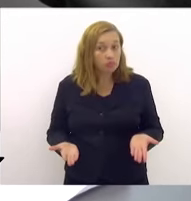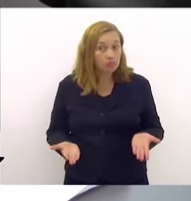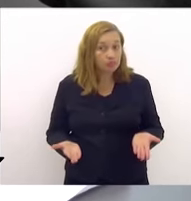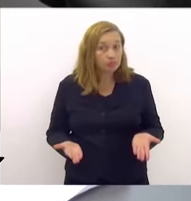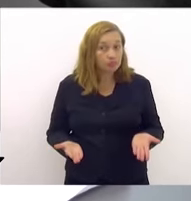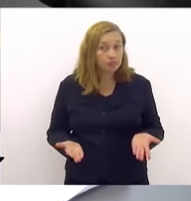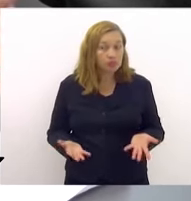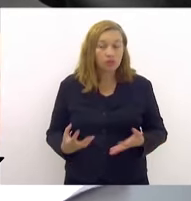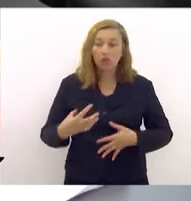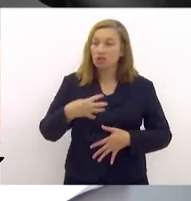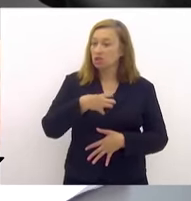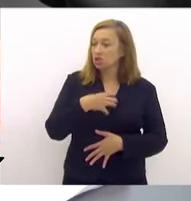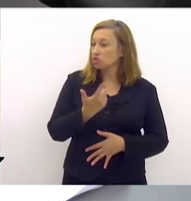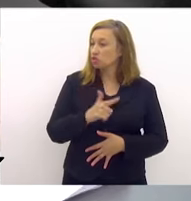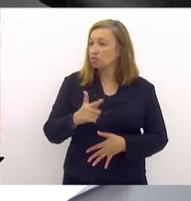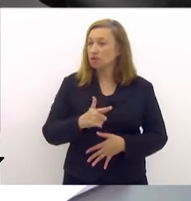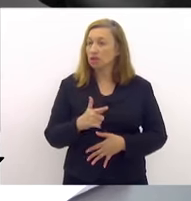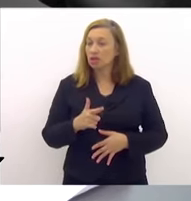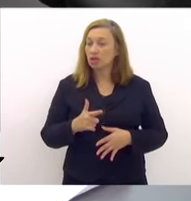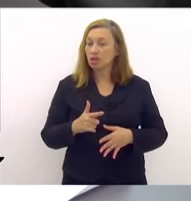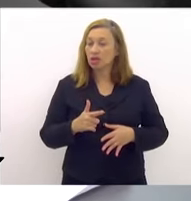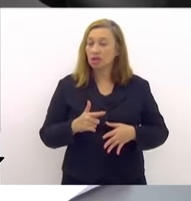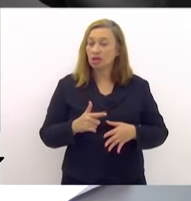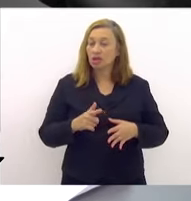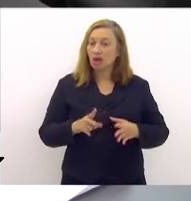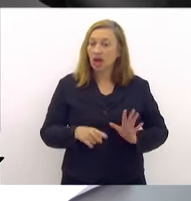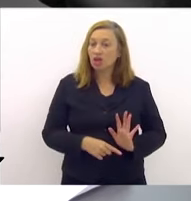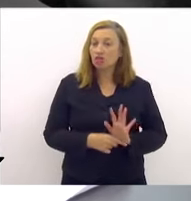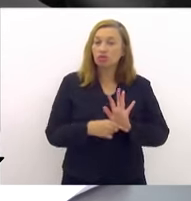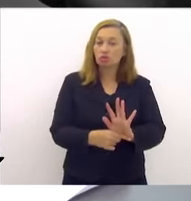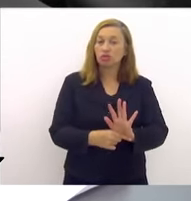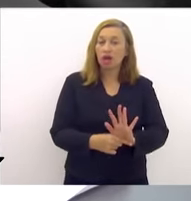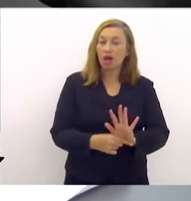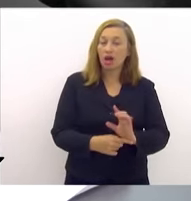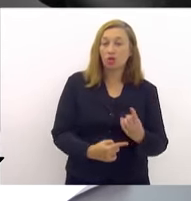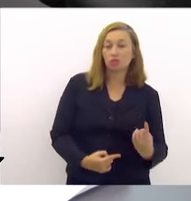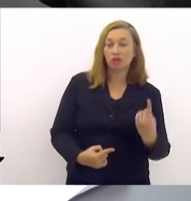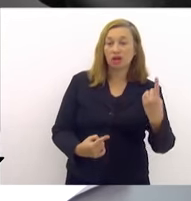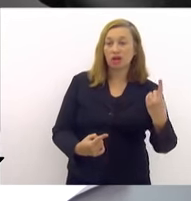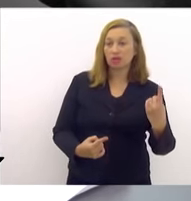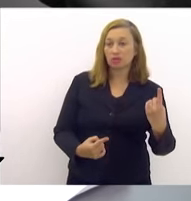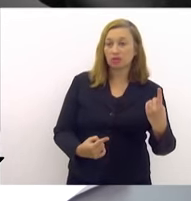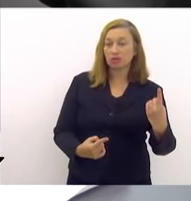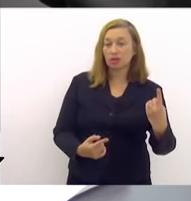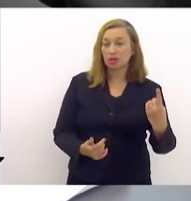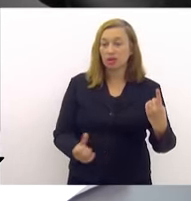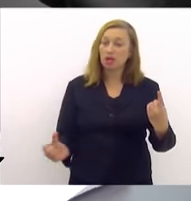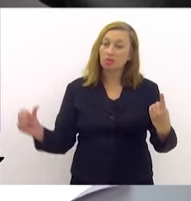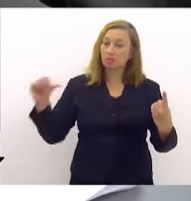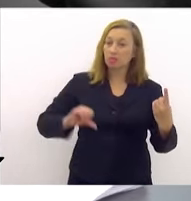não faz sentido a gente caminhar para um lado e dar retrocesso para o outro.